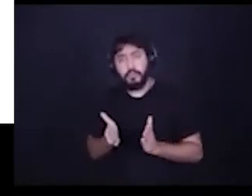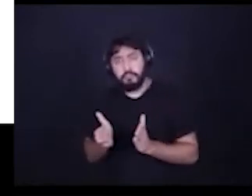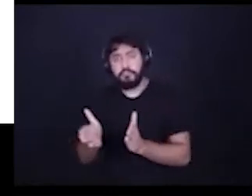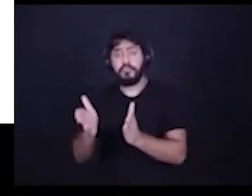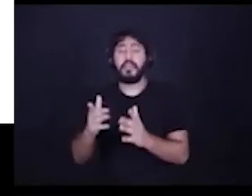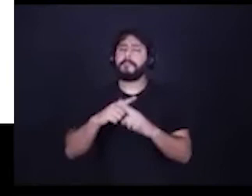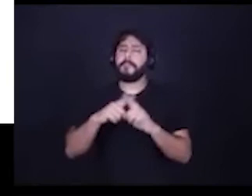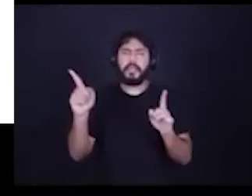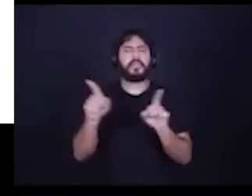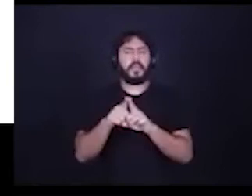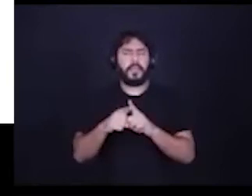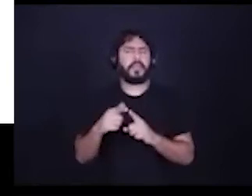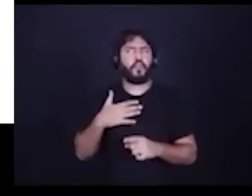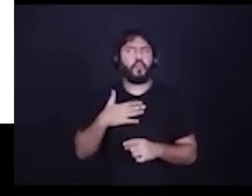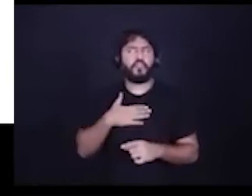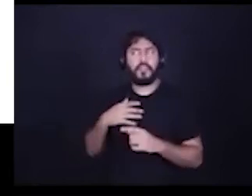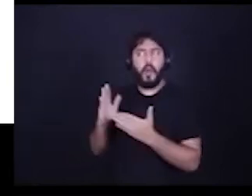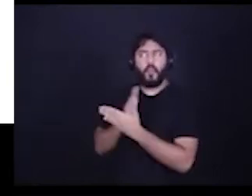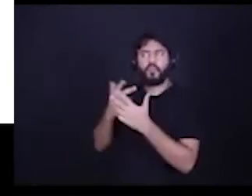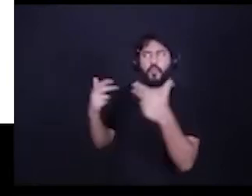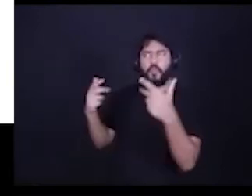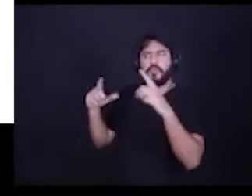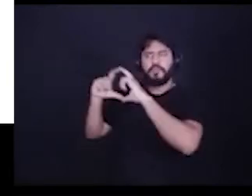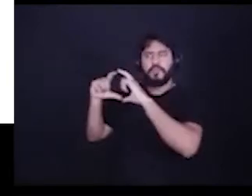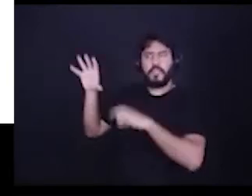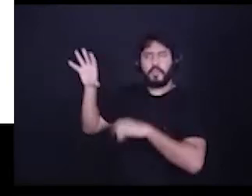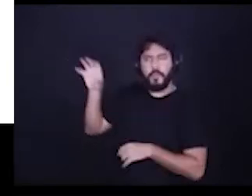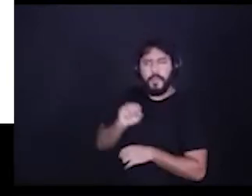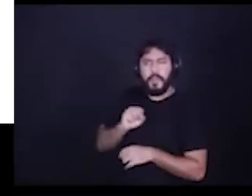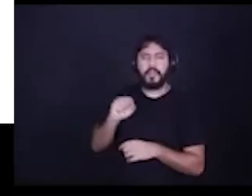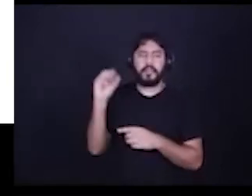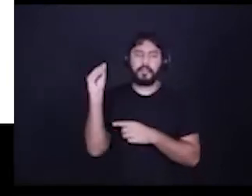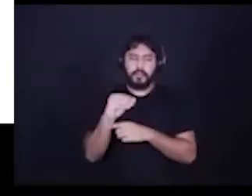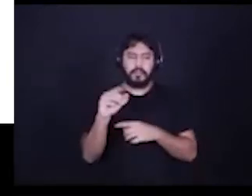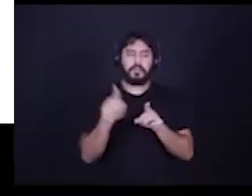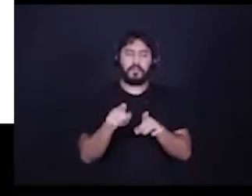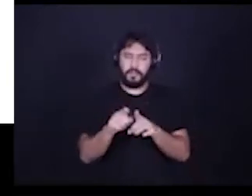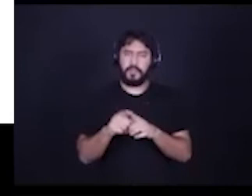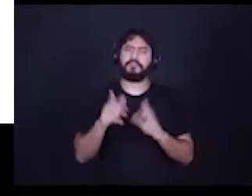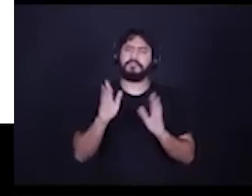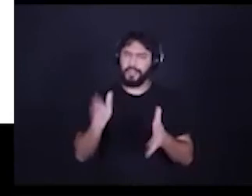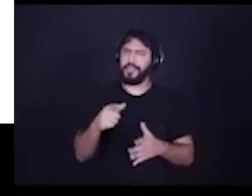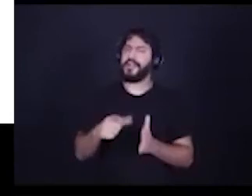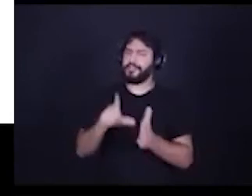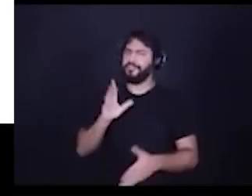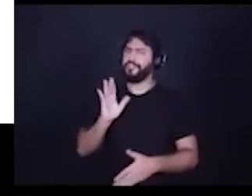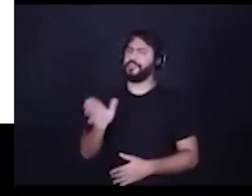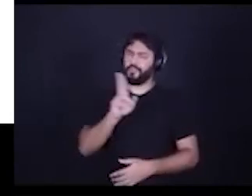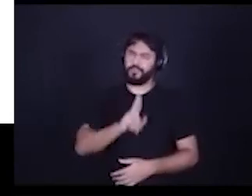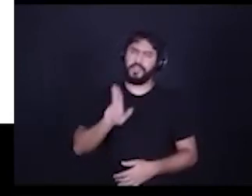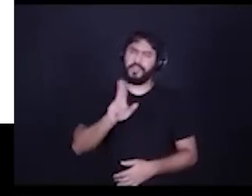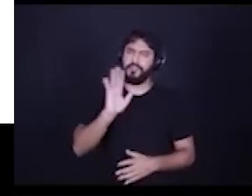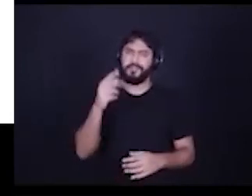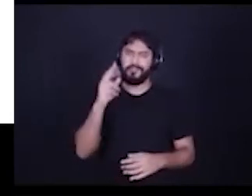desenhado lá, daqueles círculos, né, daqueles borrões, que eram coisas que eu também já tinha usado, que vocês viram naqueles diagramas de